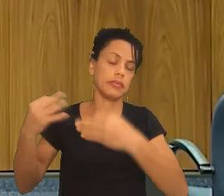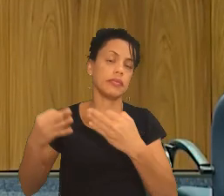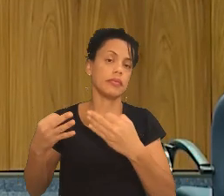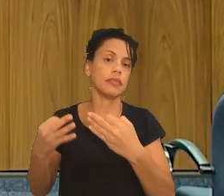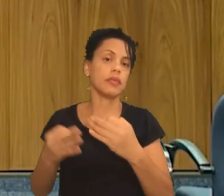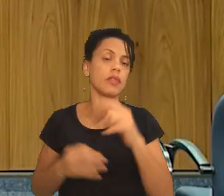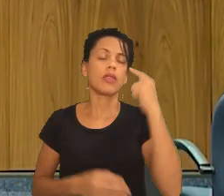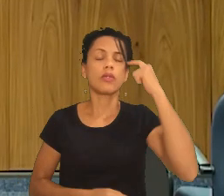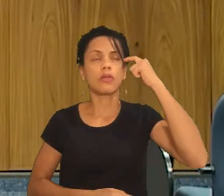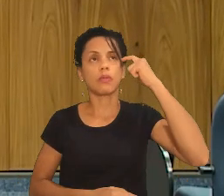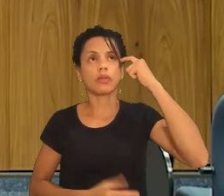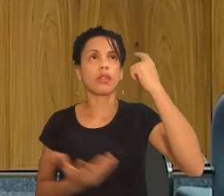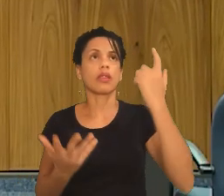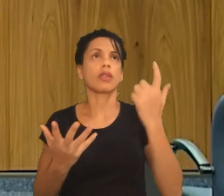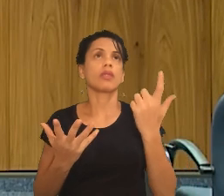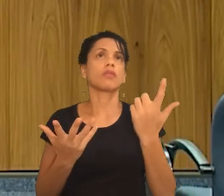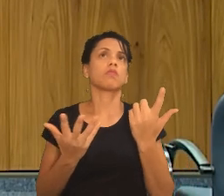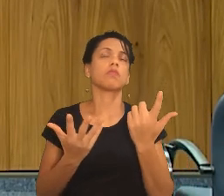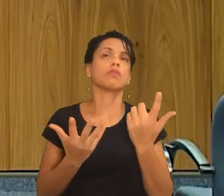que, por exemplo, esse